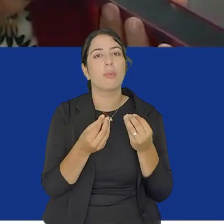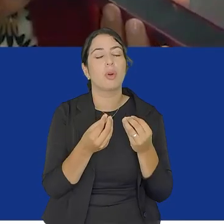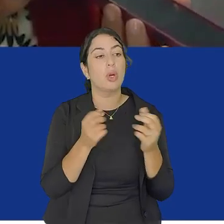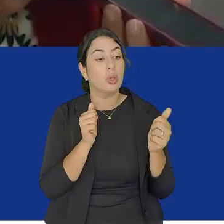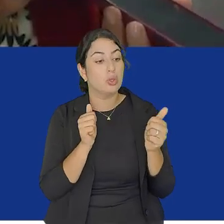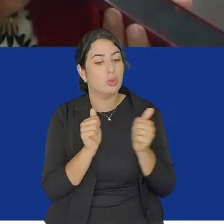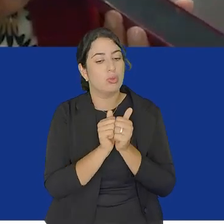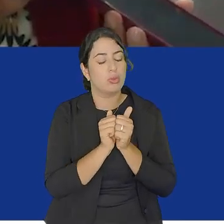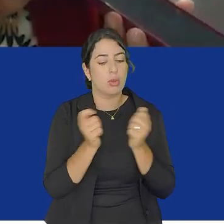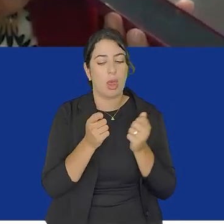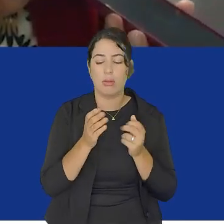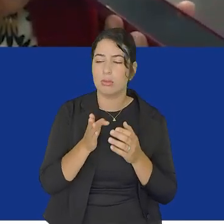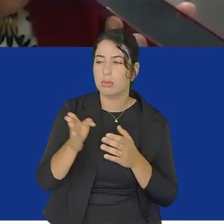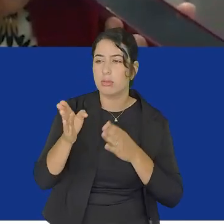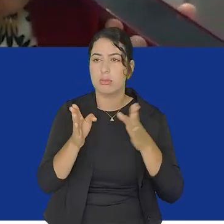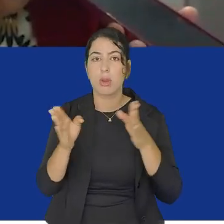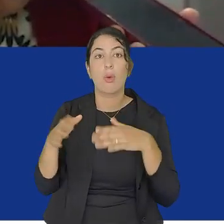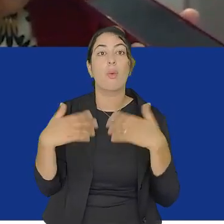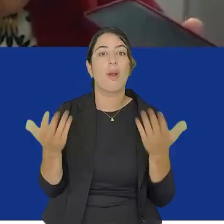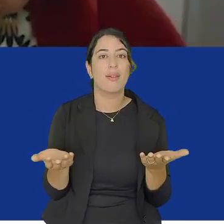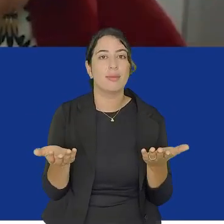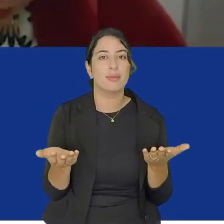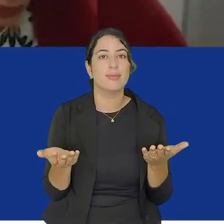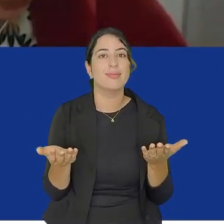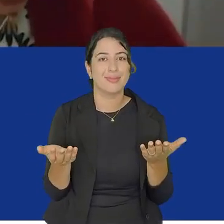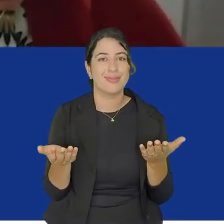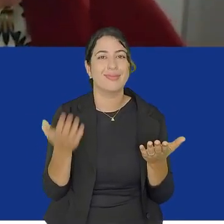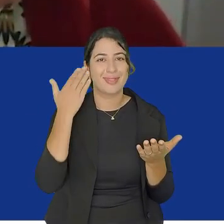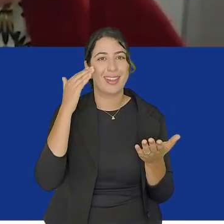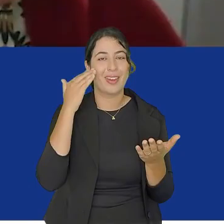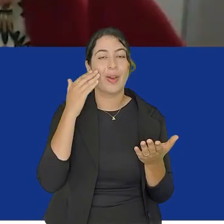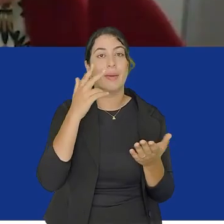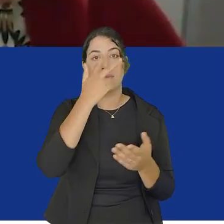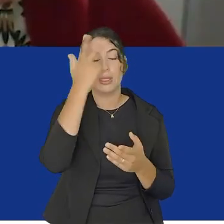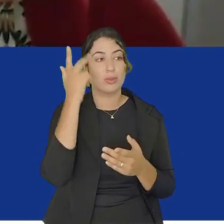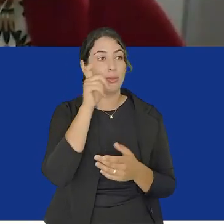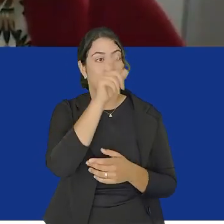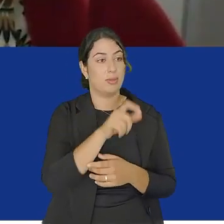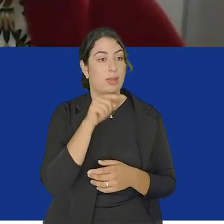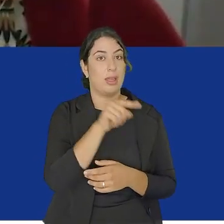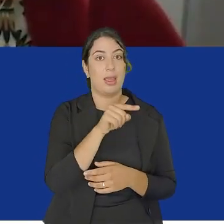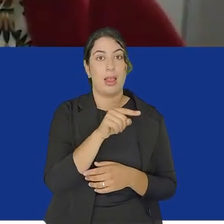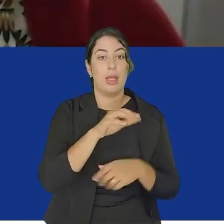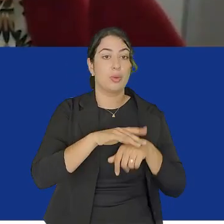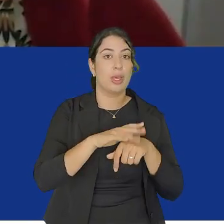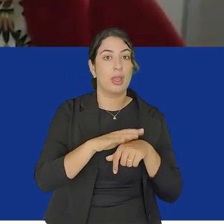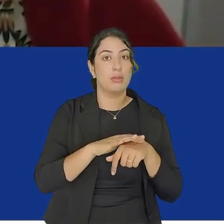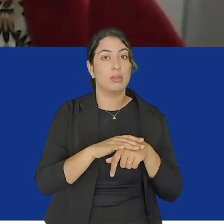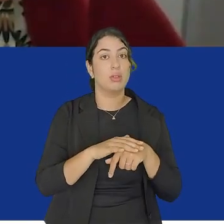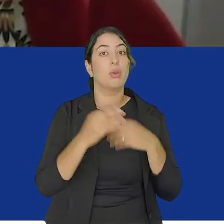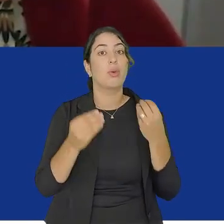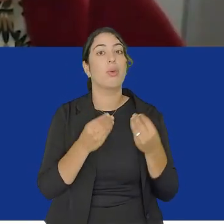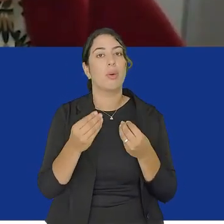caminho possível. Né? Inclusive para aquele que adoeceu, inclusive para aquele que não está apresentando um resultado satisfatório,